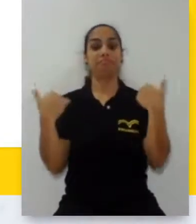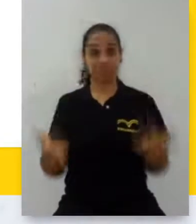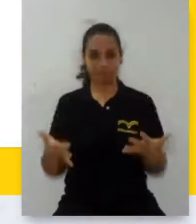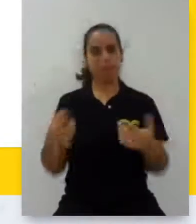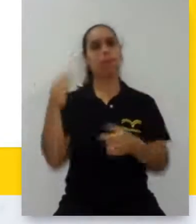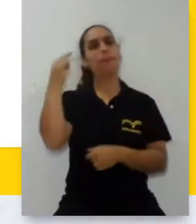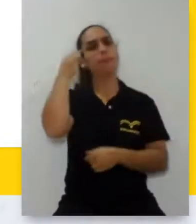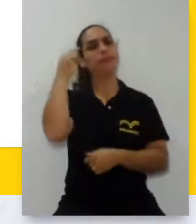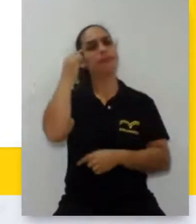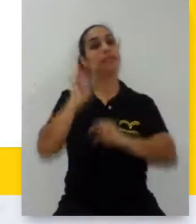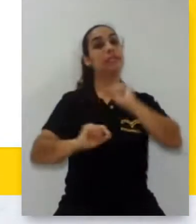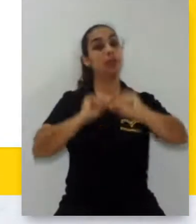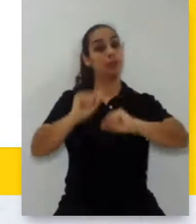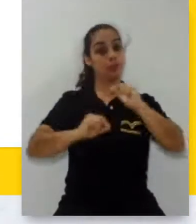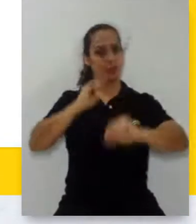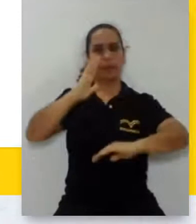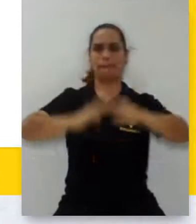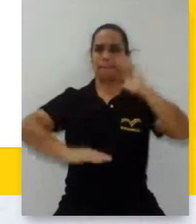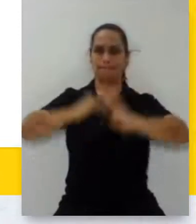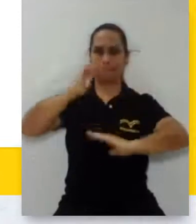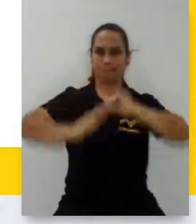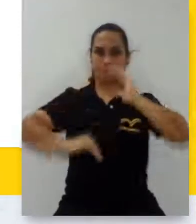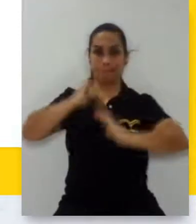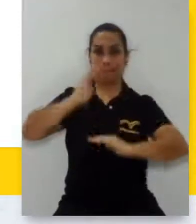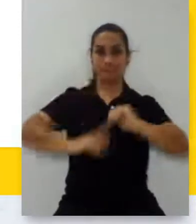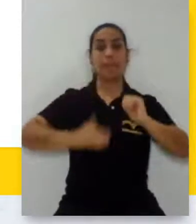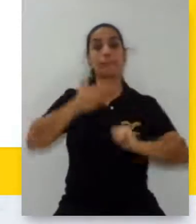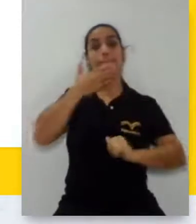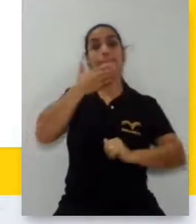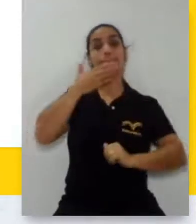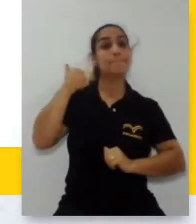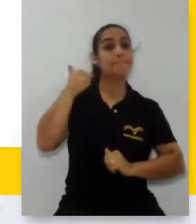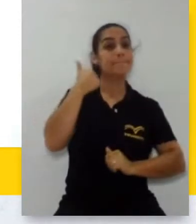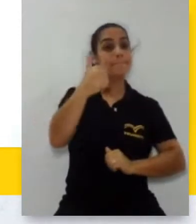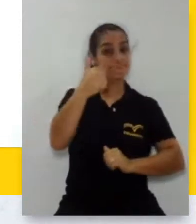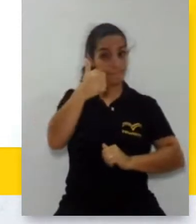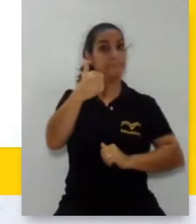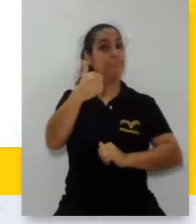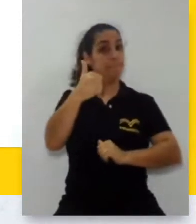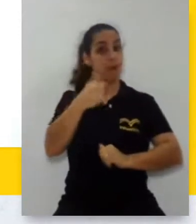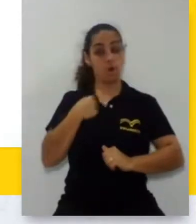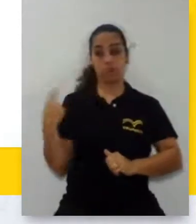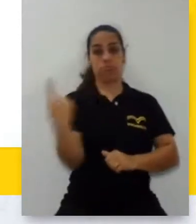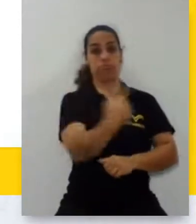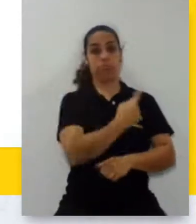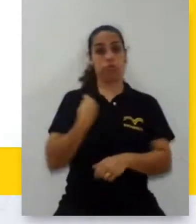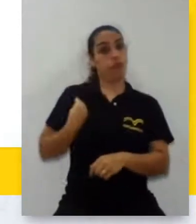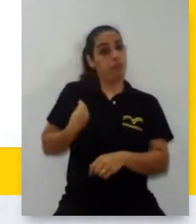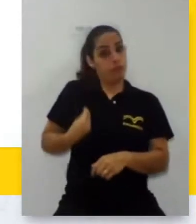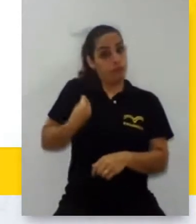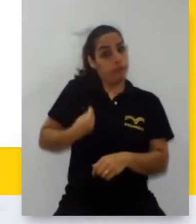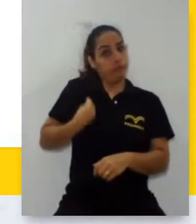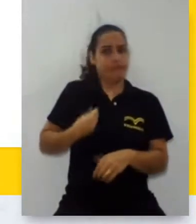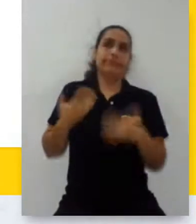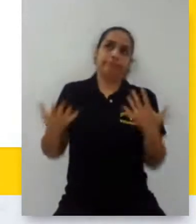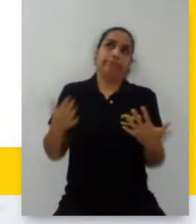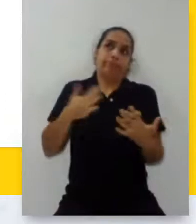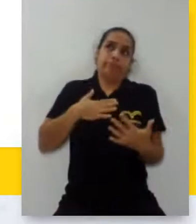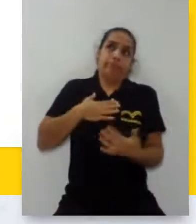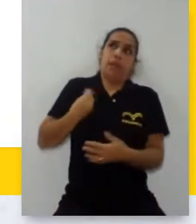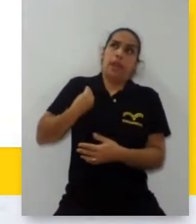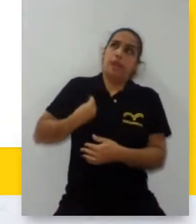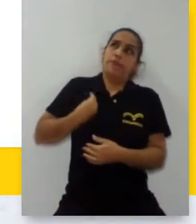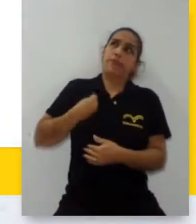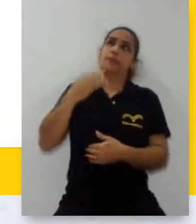mais prática de melhoras que vão acarretar para a minha vida, vão melhorar aí realmente a minha saúde, a